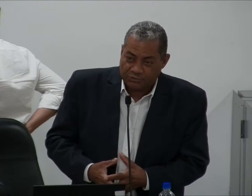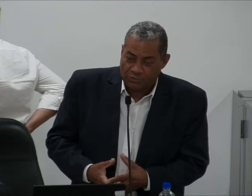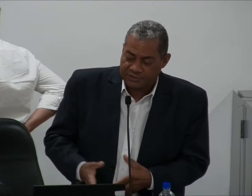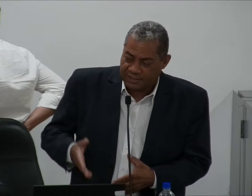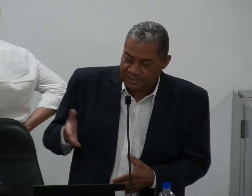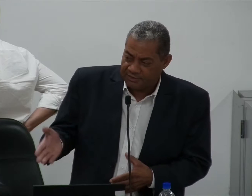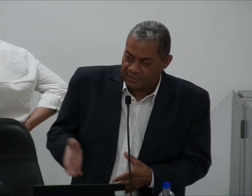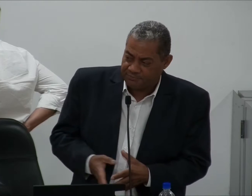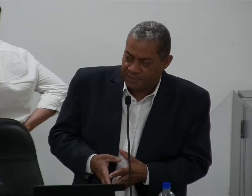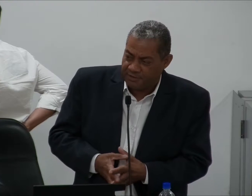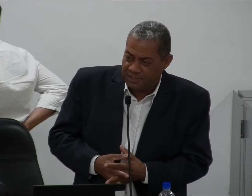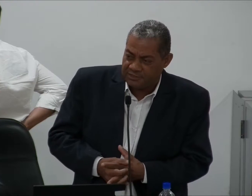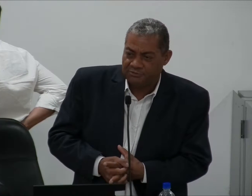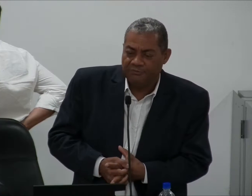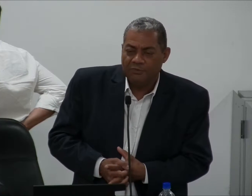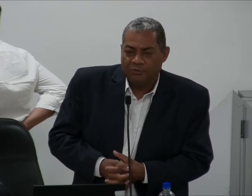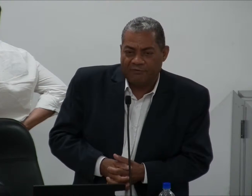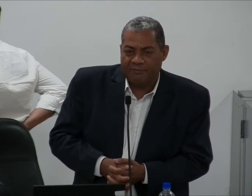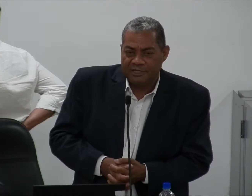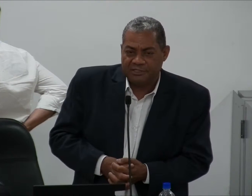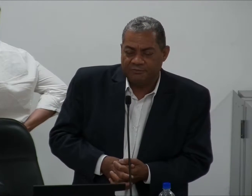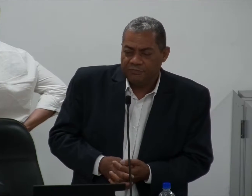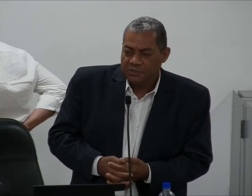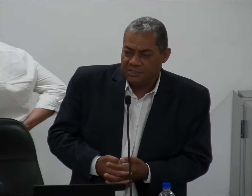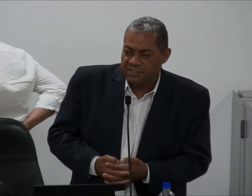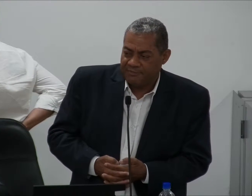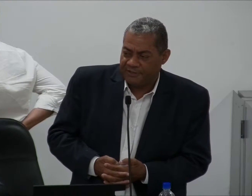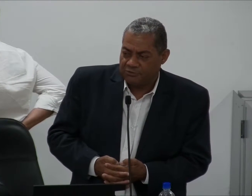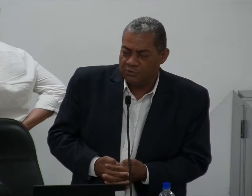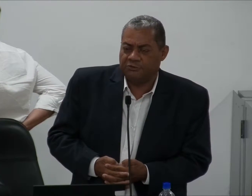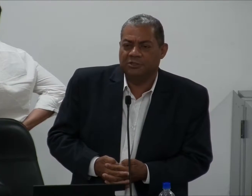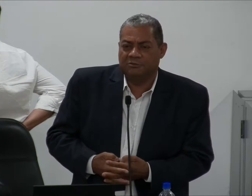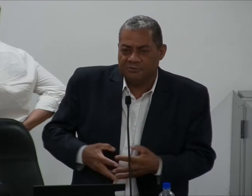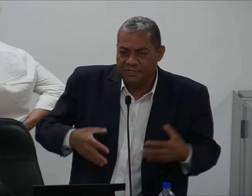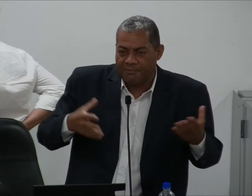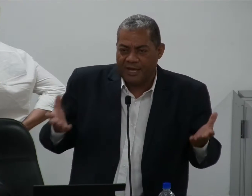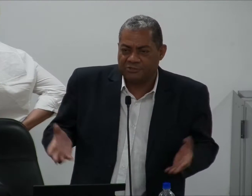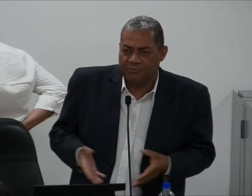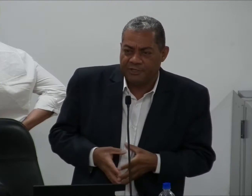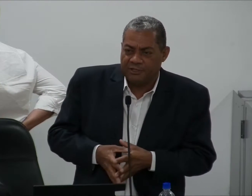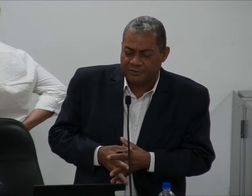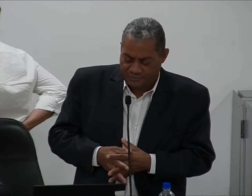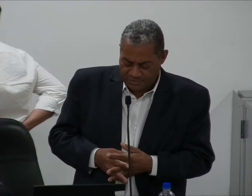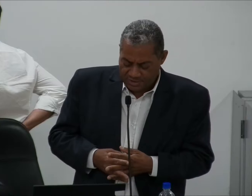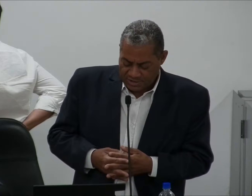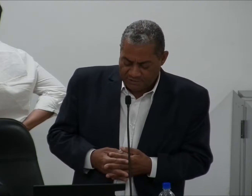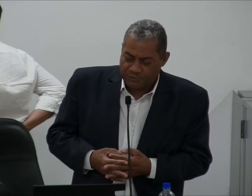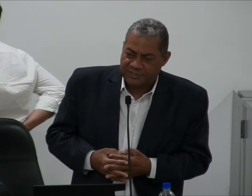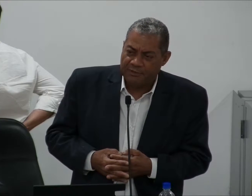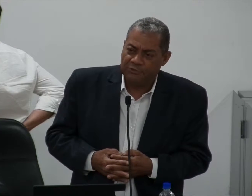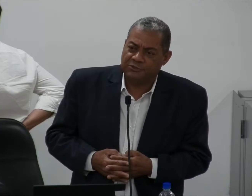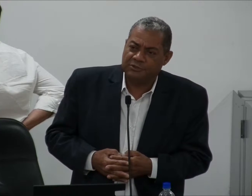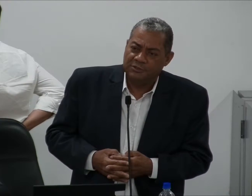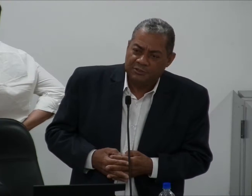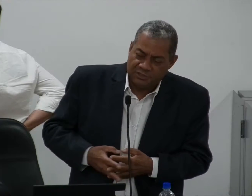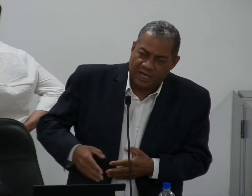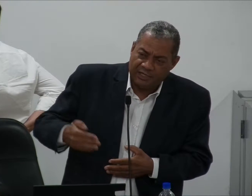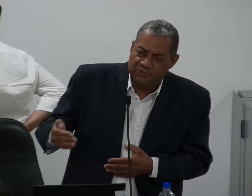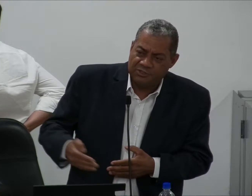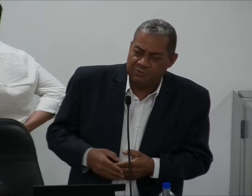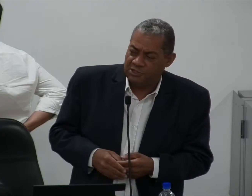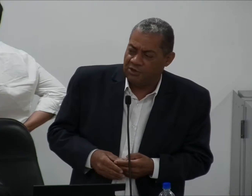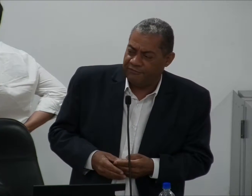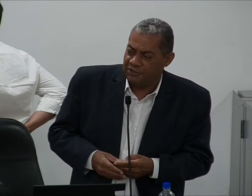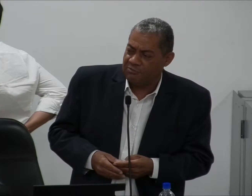agradeço a todos, agradeço, parabenizo novamente Sidney Pascotto e demais companheiros, que possamos, já